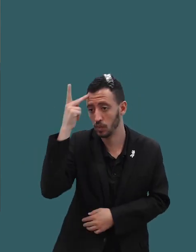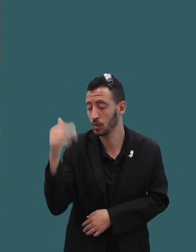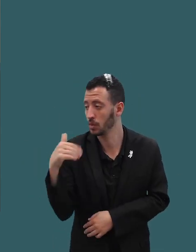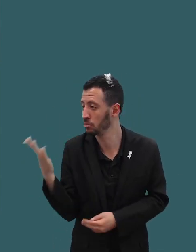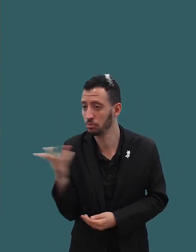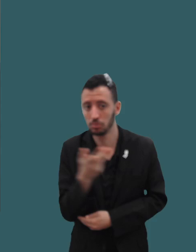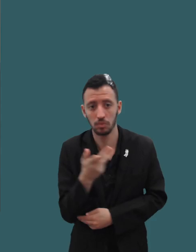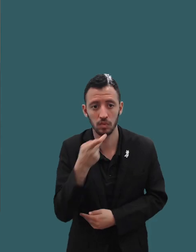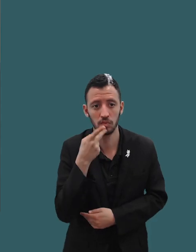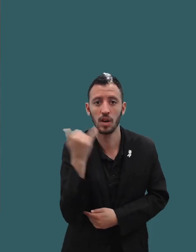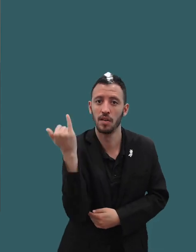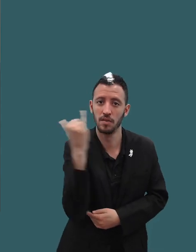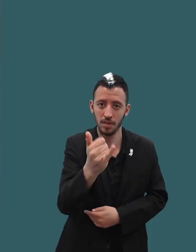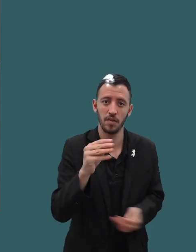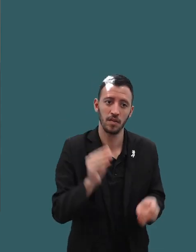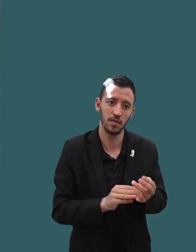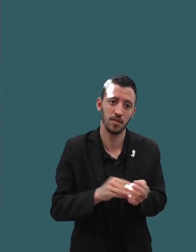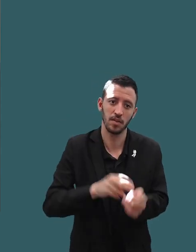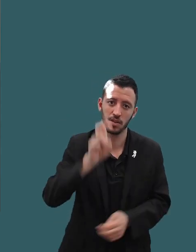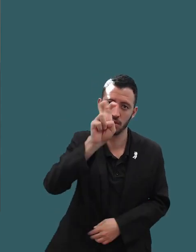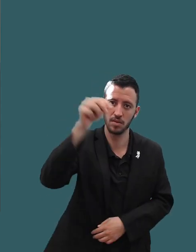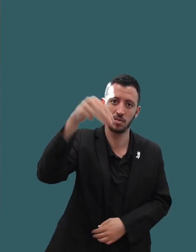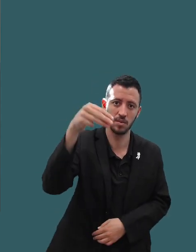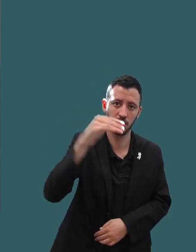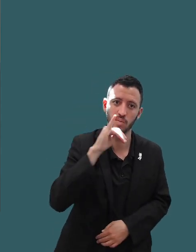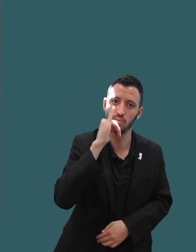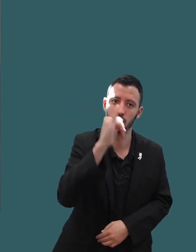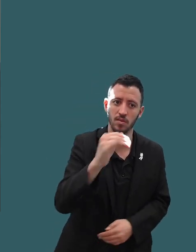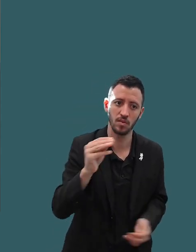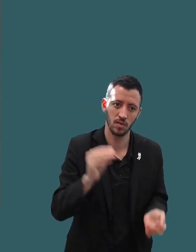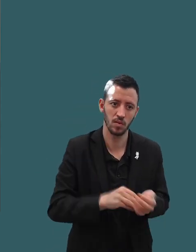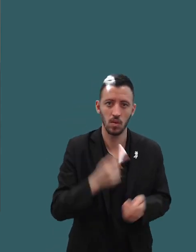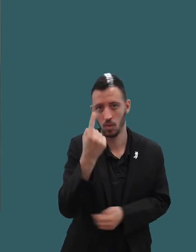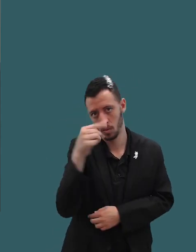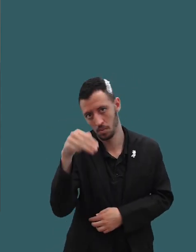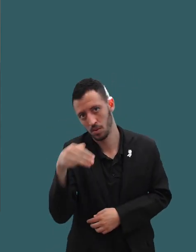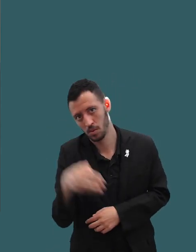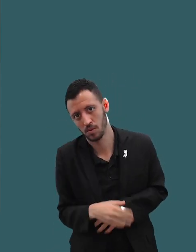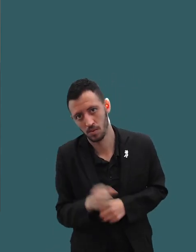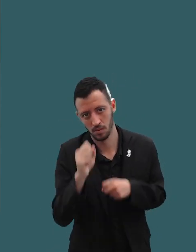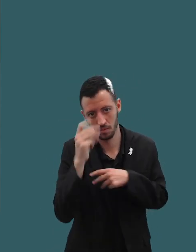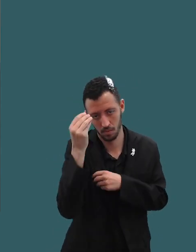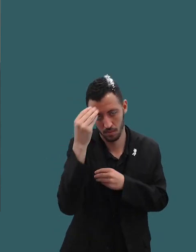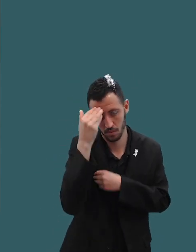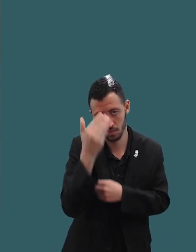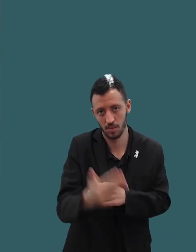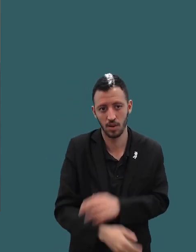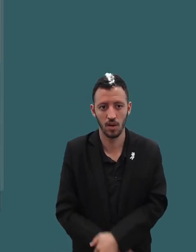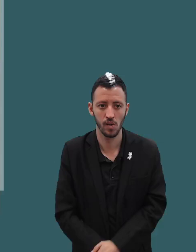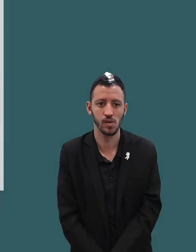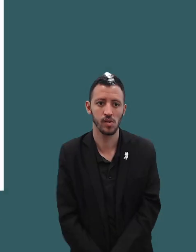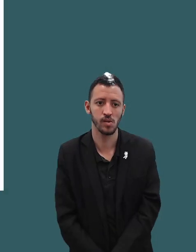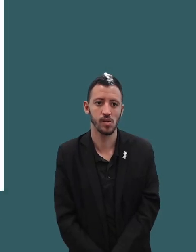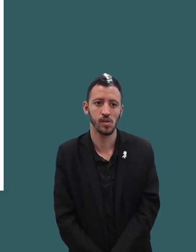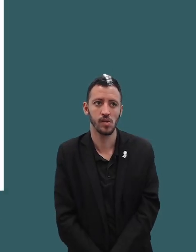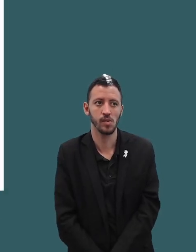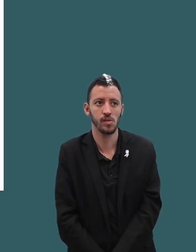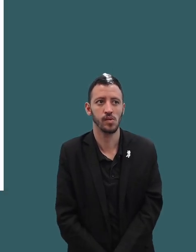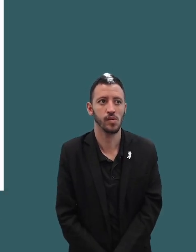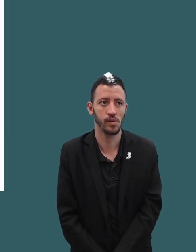vai sinalizar vocês quando estiver faltando 5 minutos e depois quando estiver faltando 1 minuto. Tá? Obrigado, Raquel, com você, por favor.